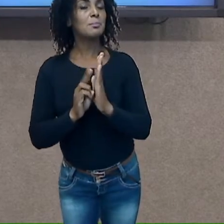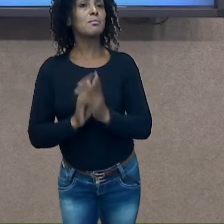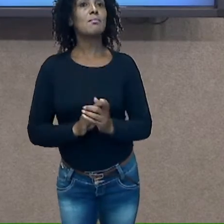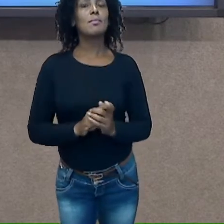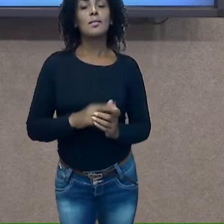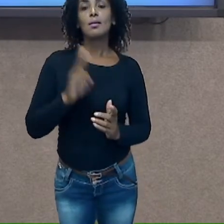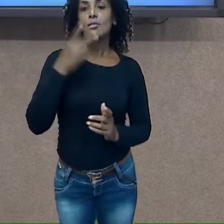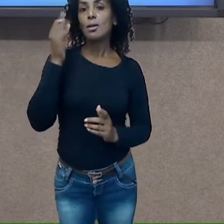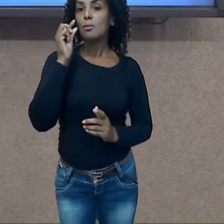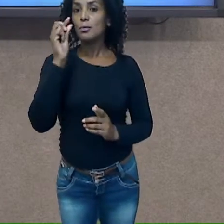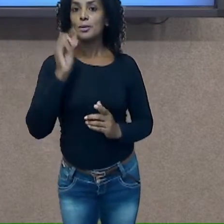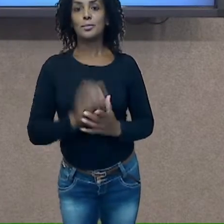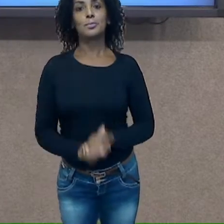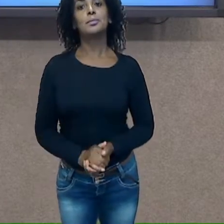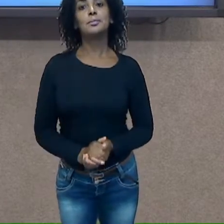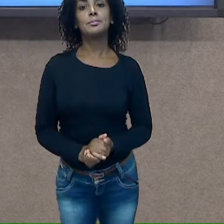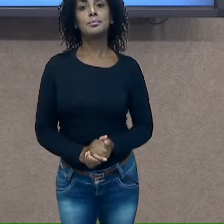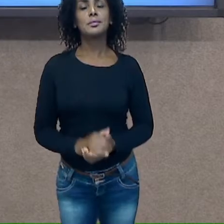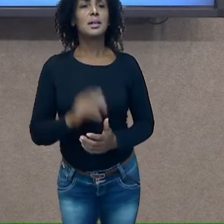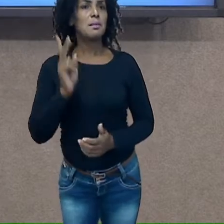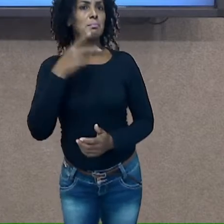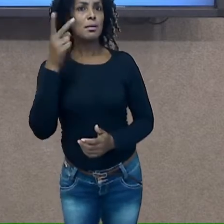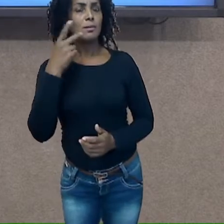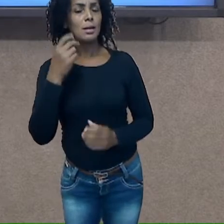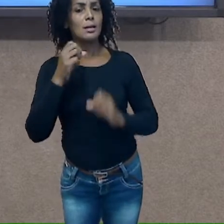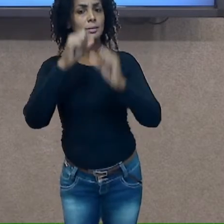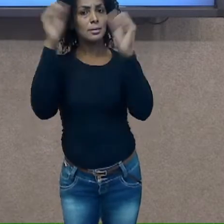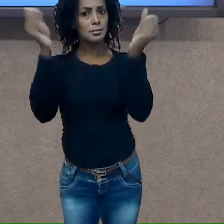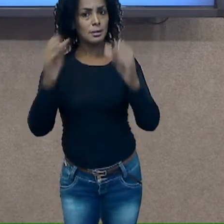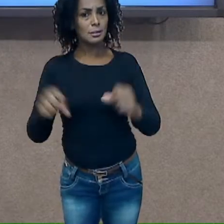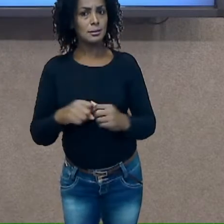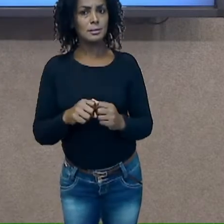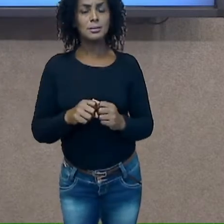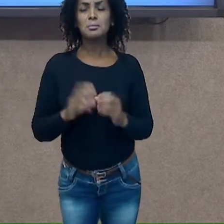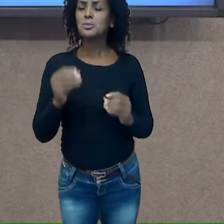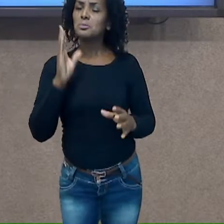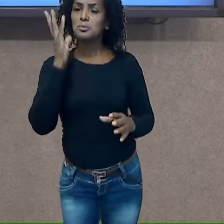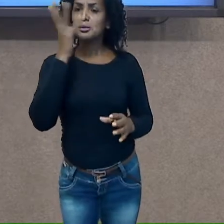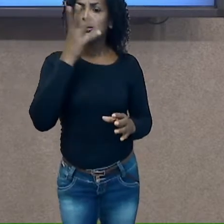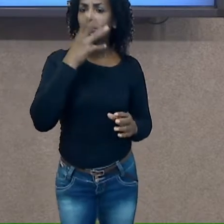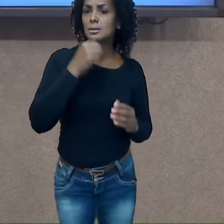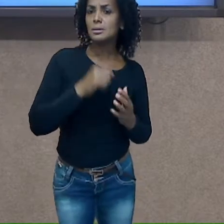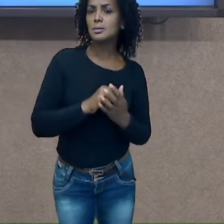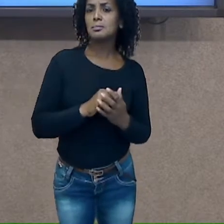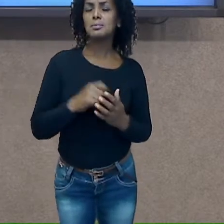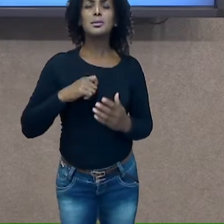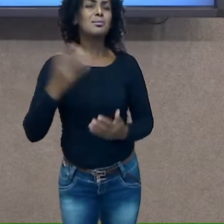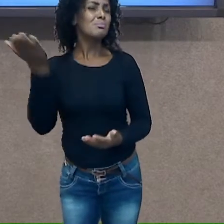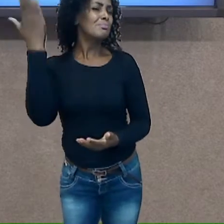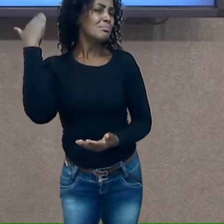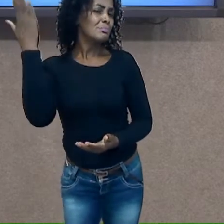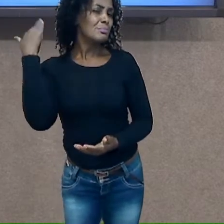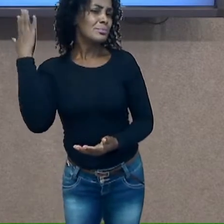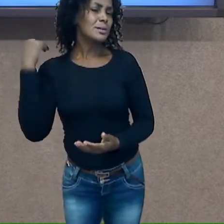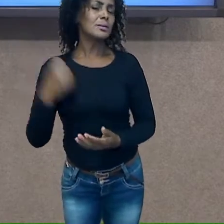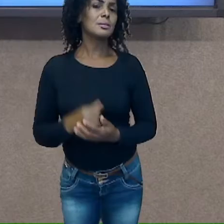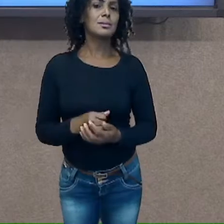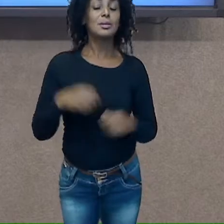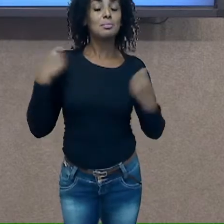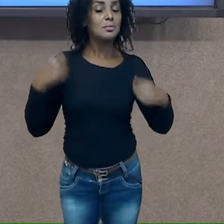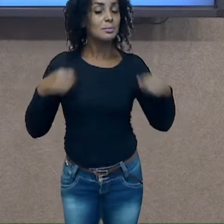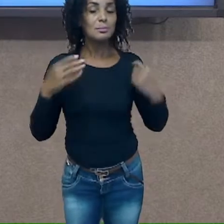de arte indígena? Para falar dessa arte tão bonita e tão antiga, nós